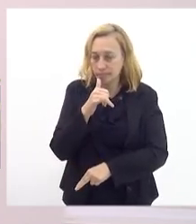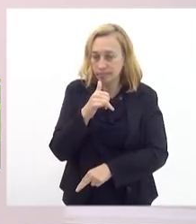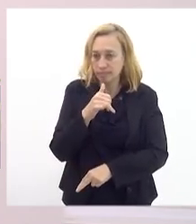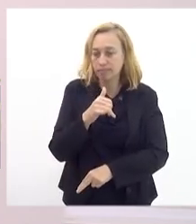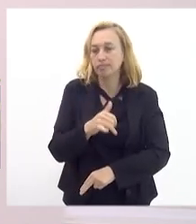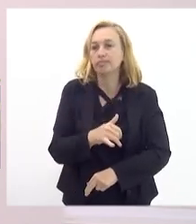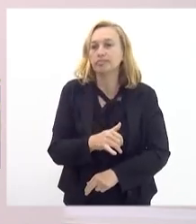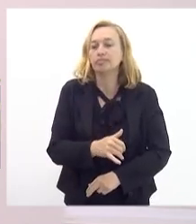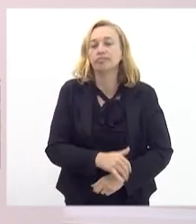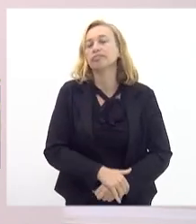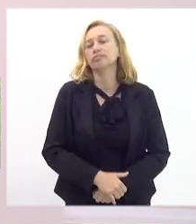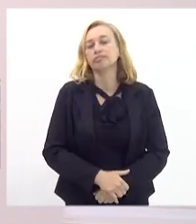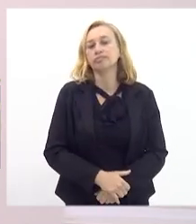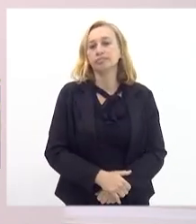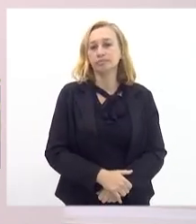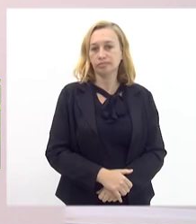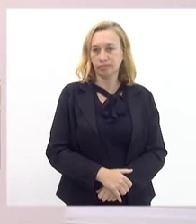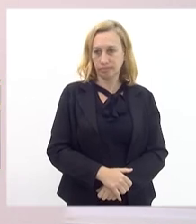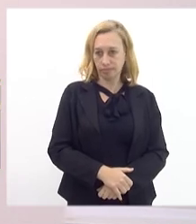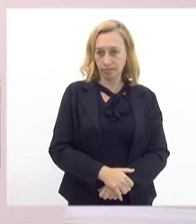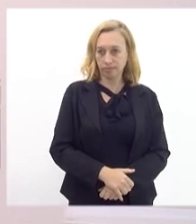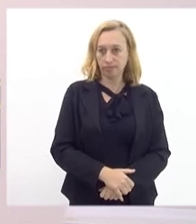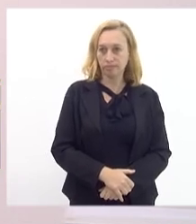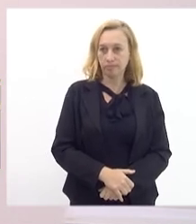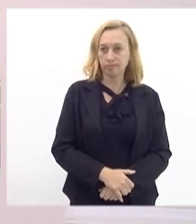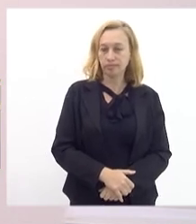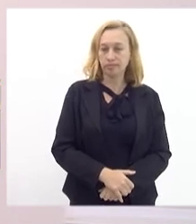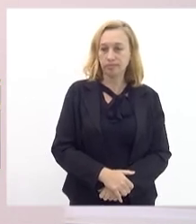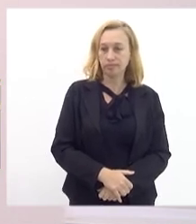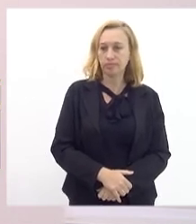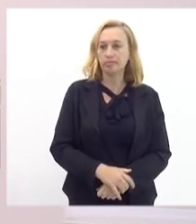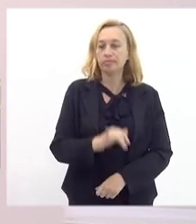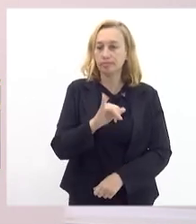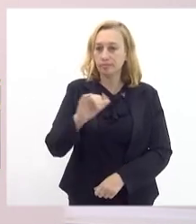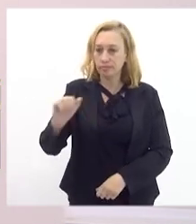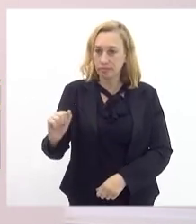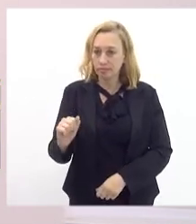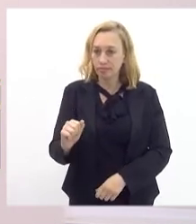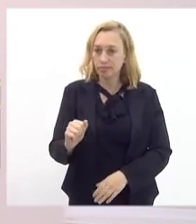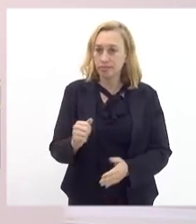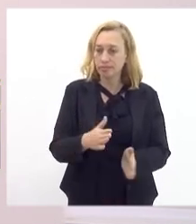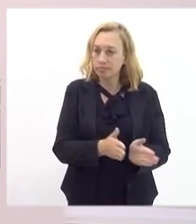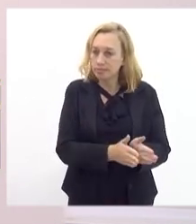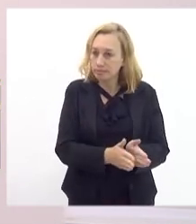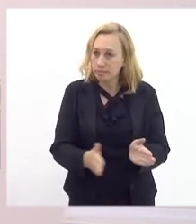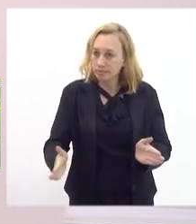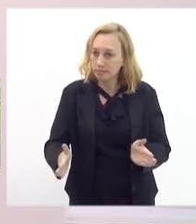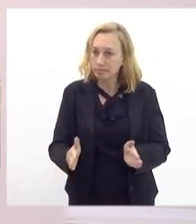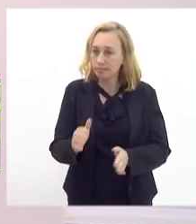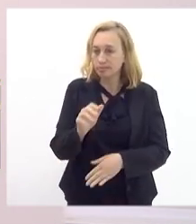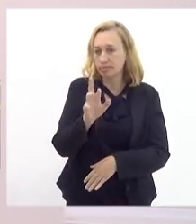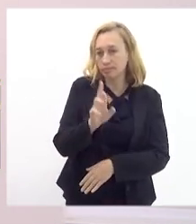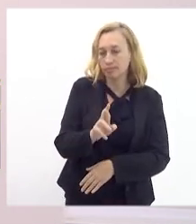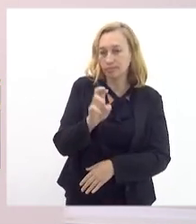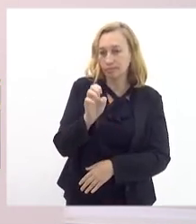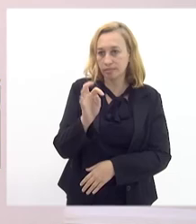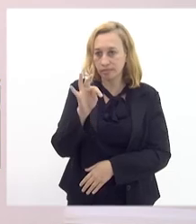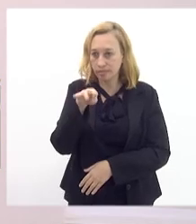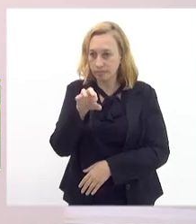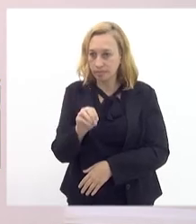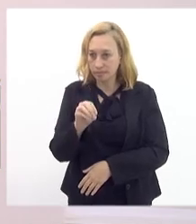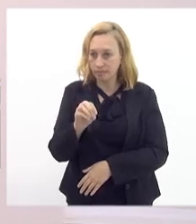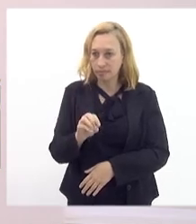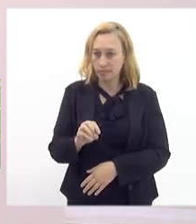motivos lá que tem um espaço dele está presente não sei e na verdade o Inea nesse nesse processo ele é reativo assim como a declaração de